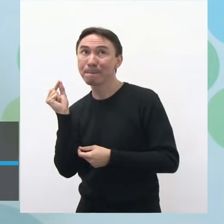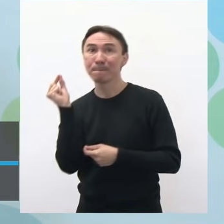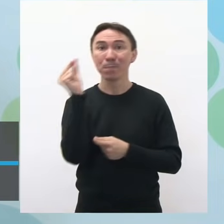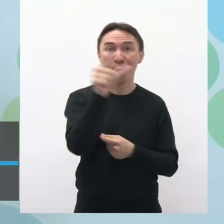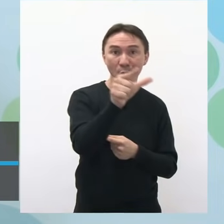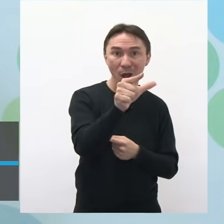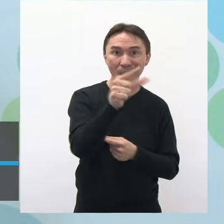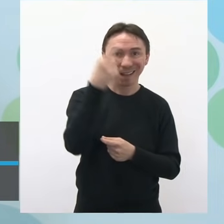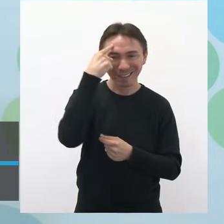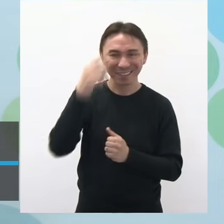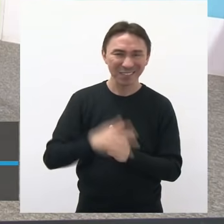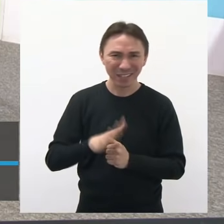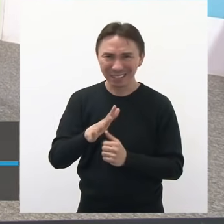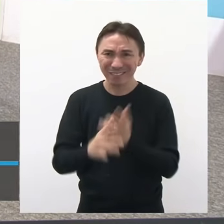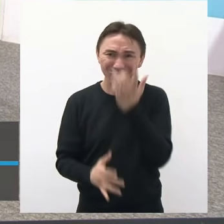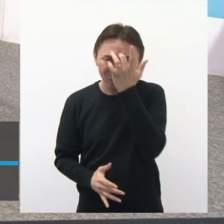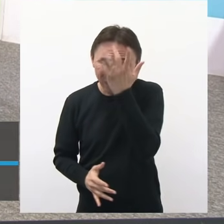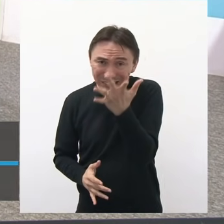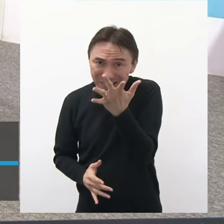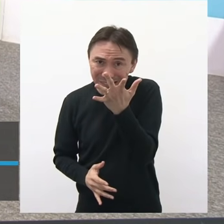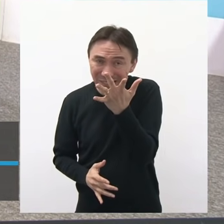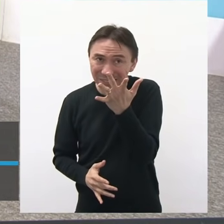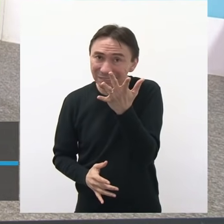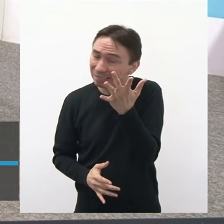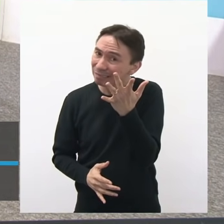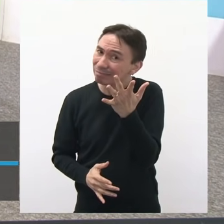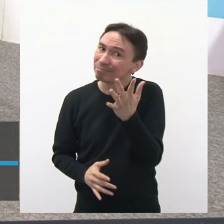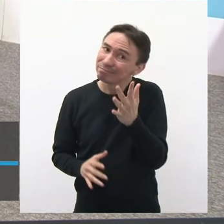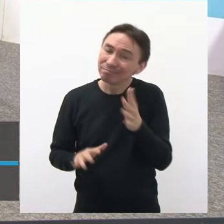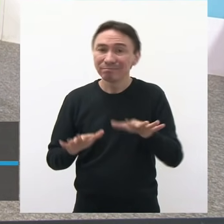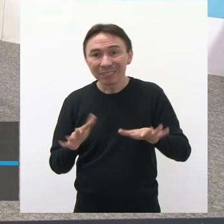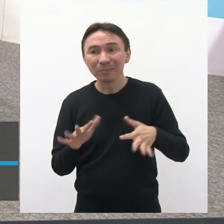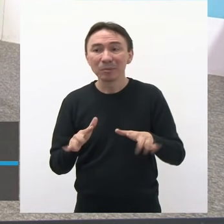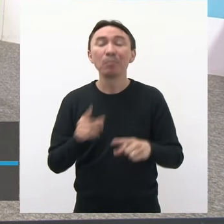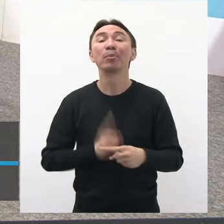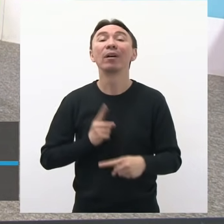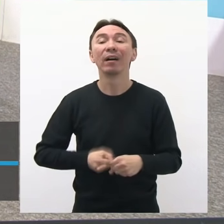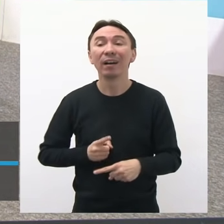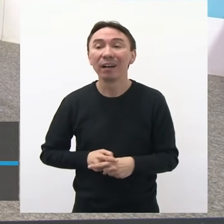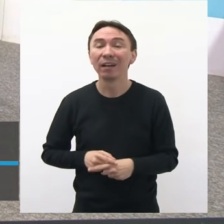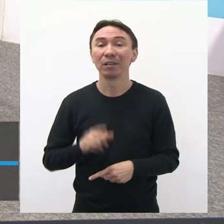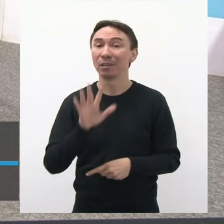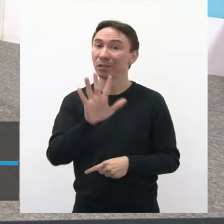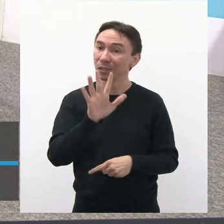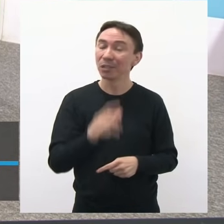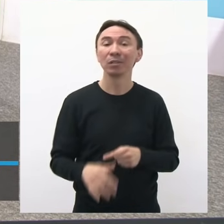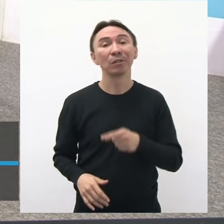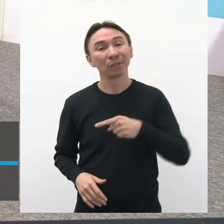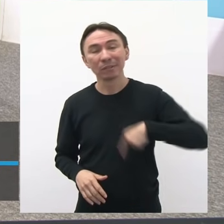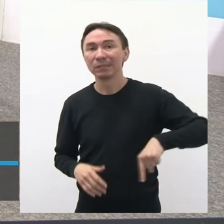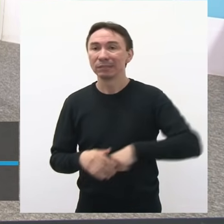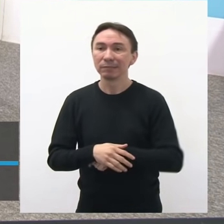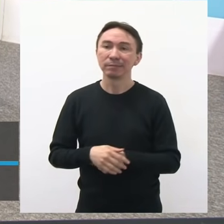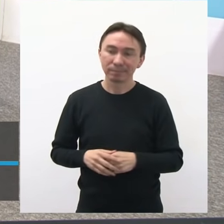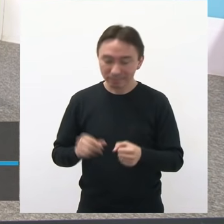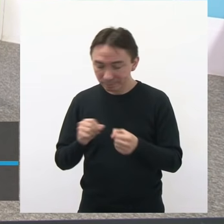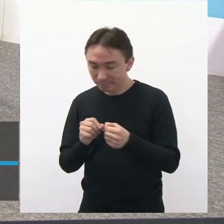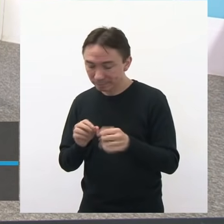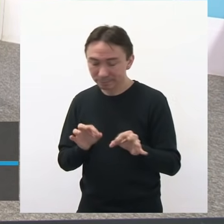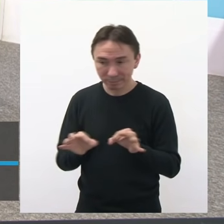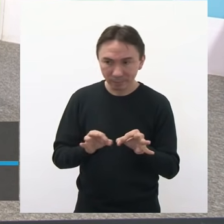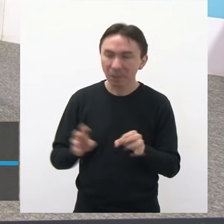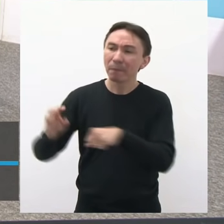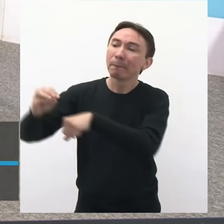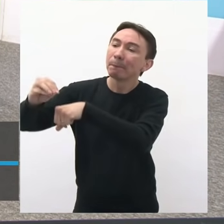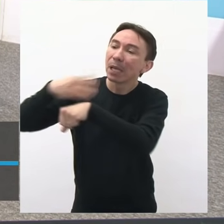não vai ser tão fácil. Por que que não vai ser tão fácil? Porque enquanto a gente vai estar construindo, vocês vão falar, ah, segue essa dica. Segue